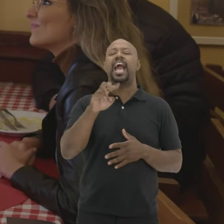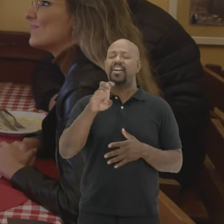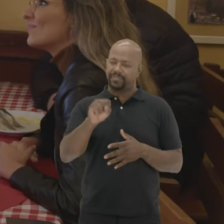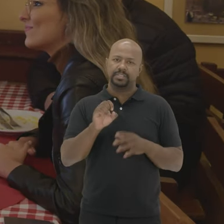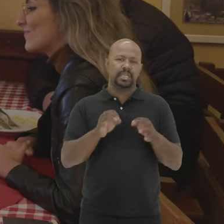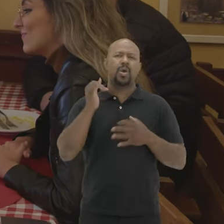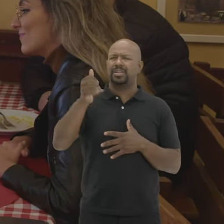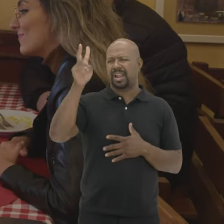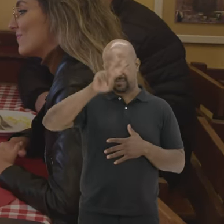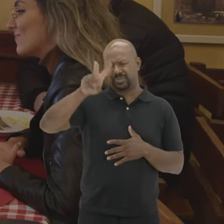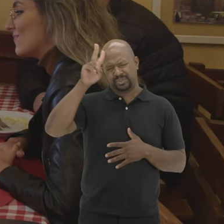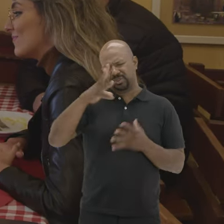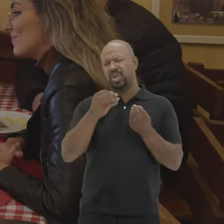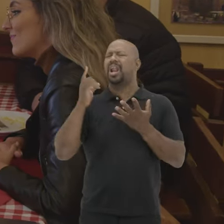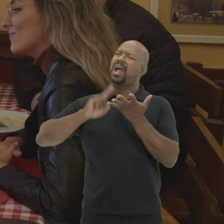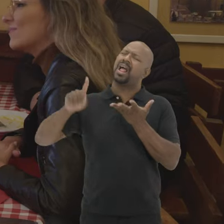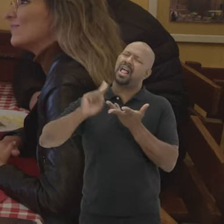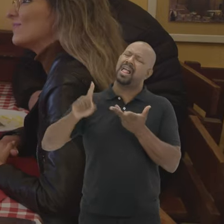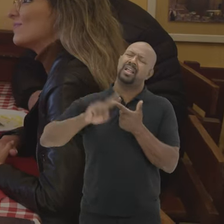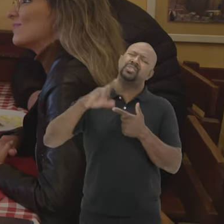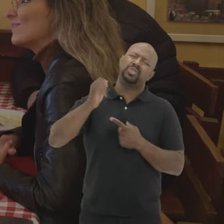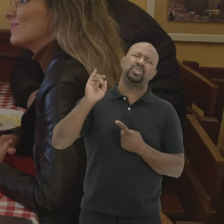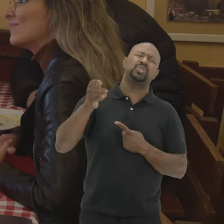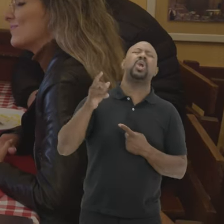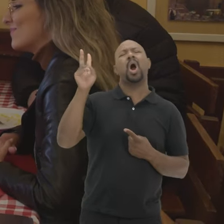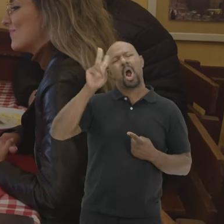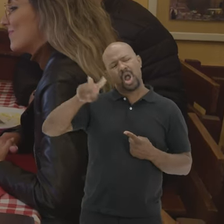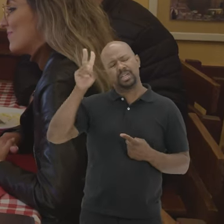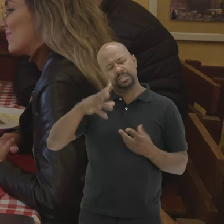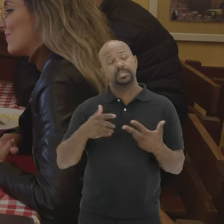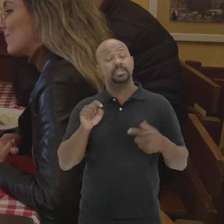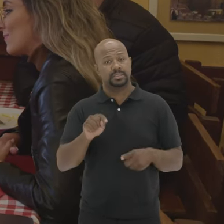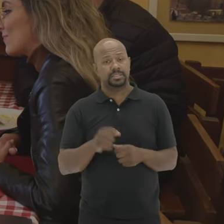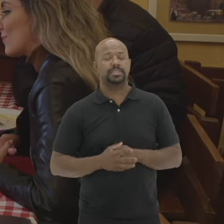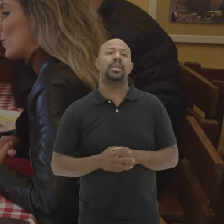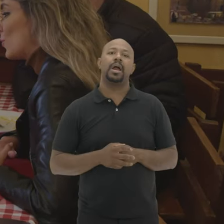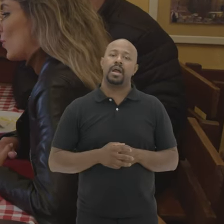na Itália. Ele contava muita história do Lamento Pipita e do Rio Piave. Esse é o...